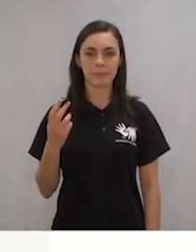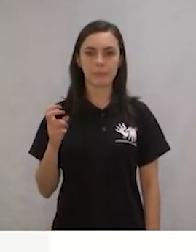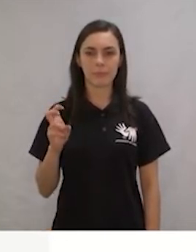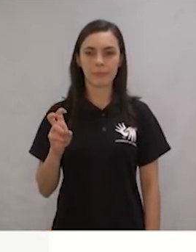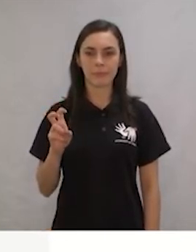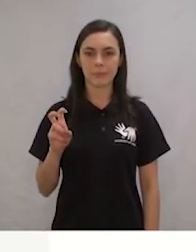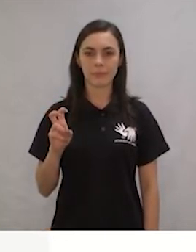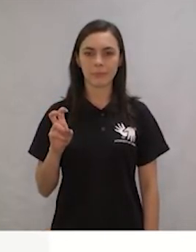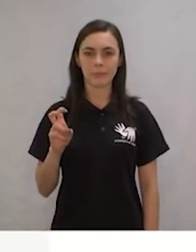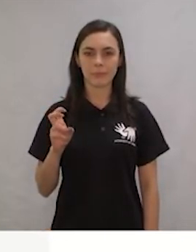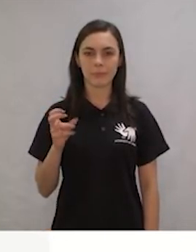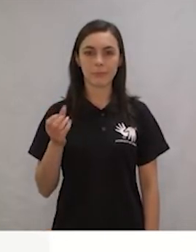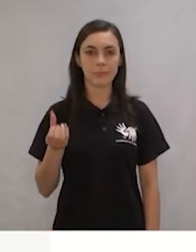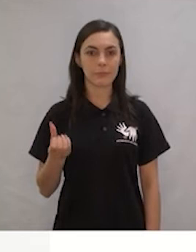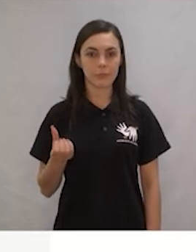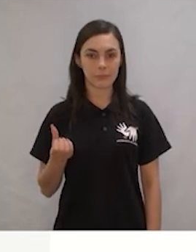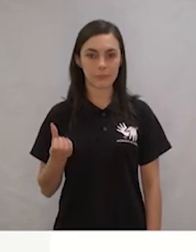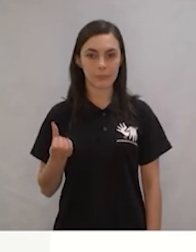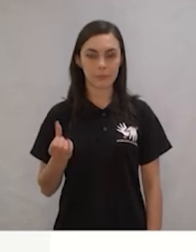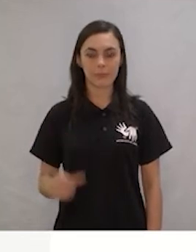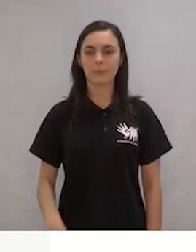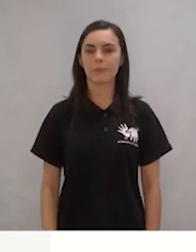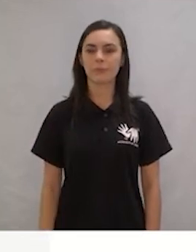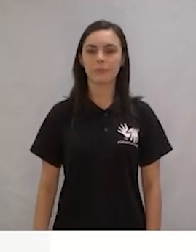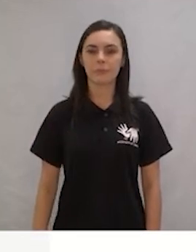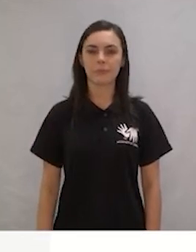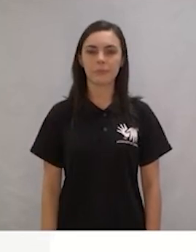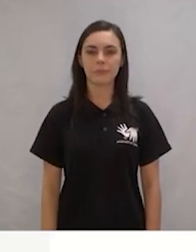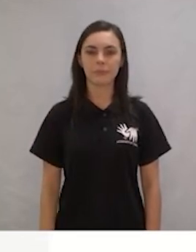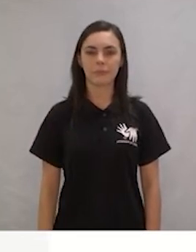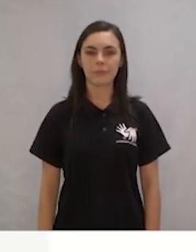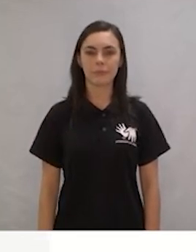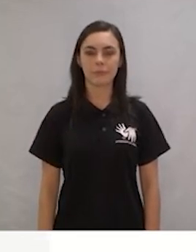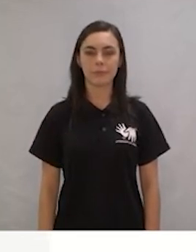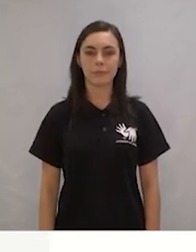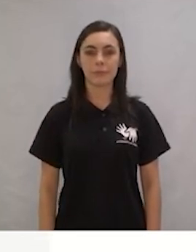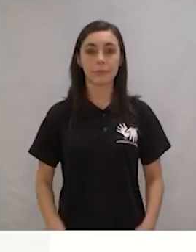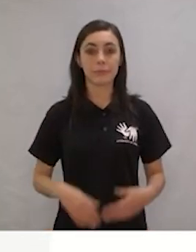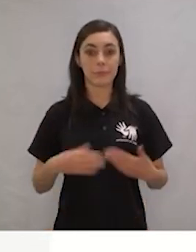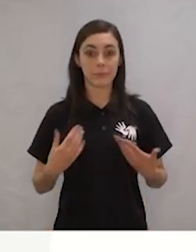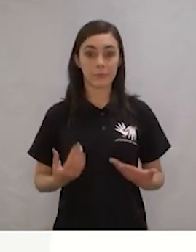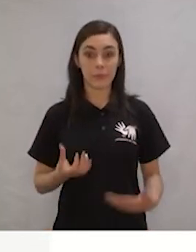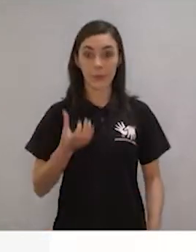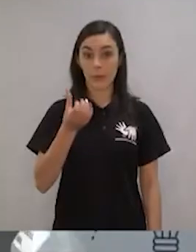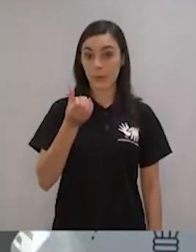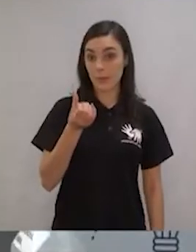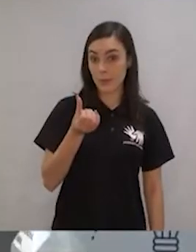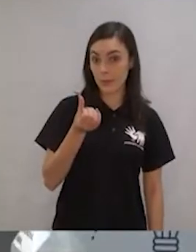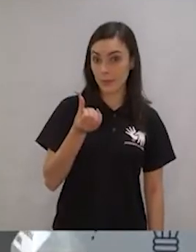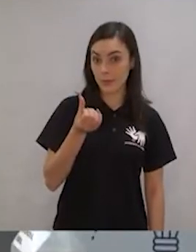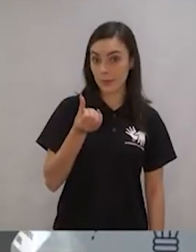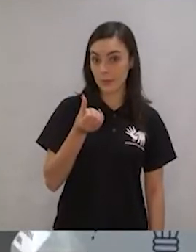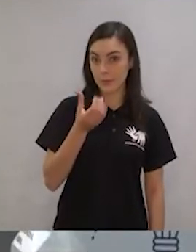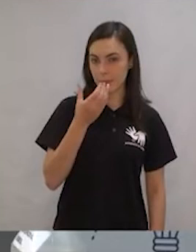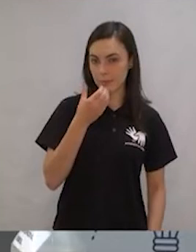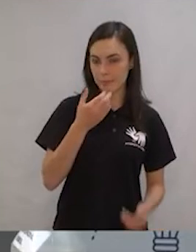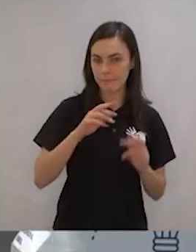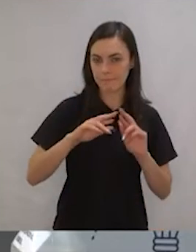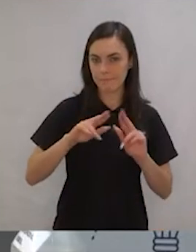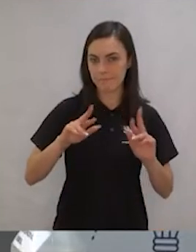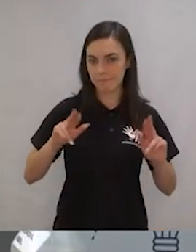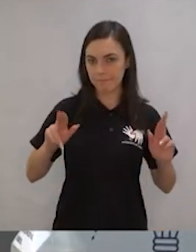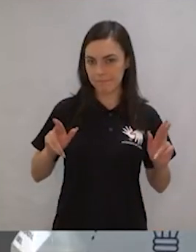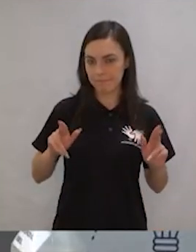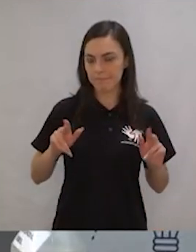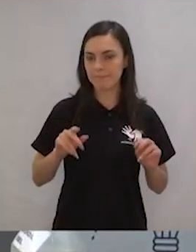4, 5, 6. Então, eu tenho 6 cerejas